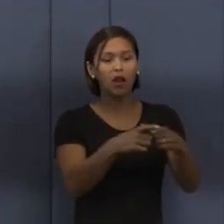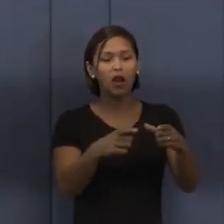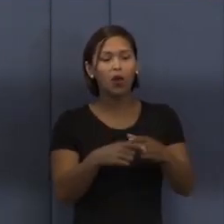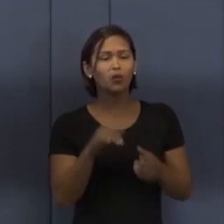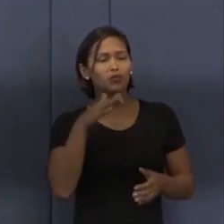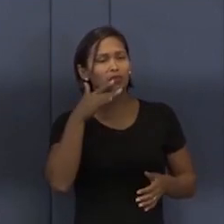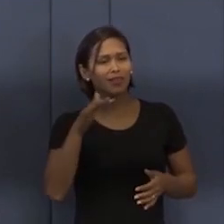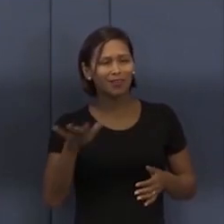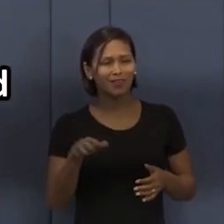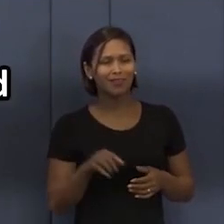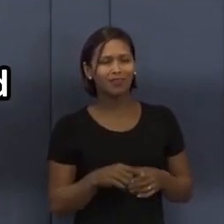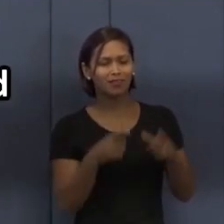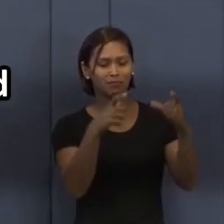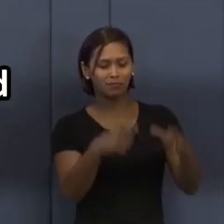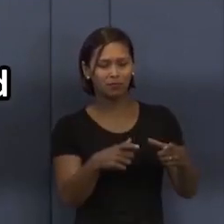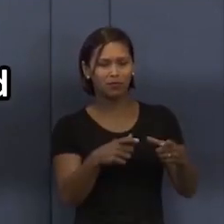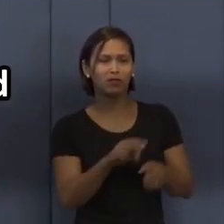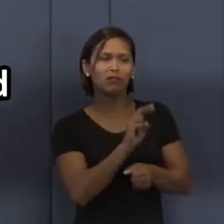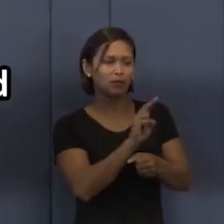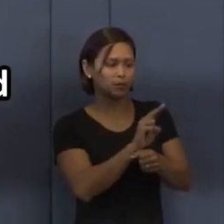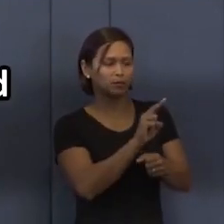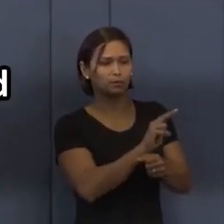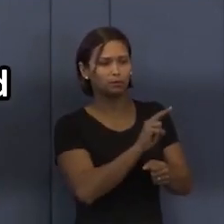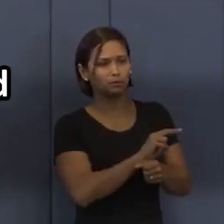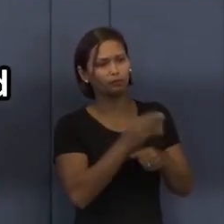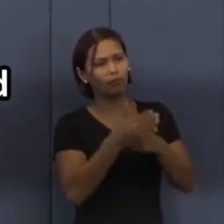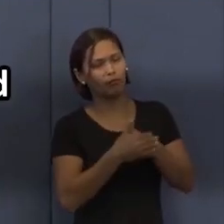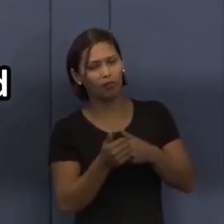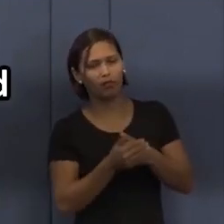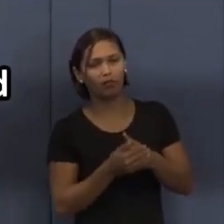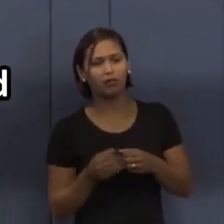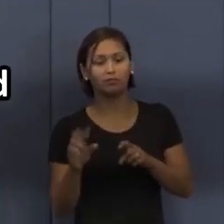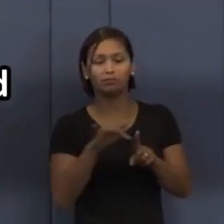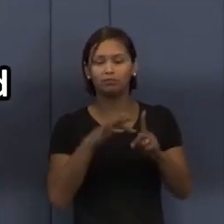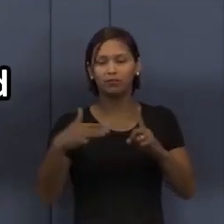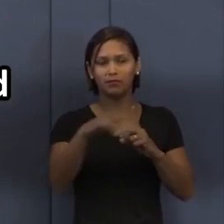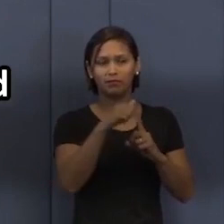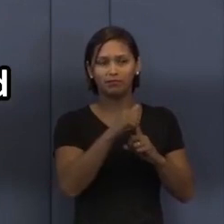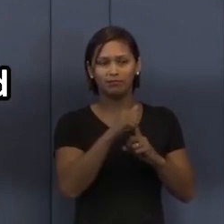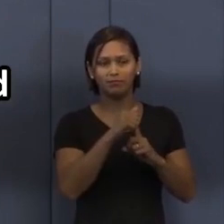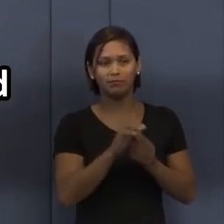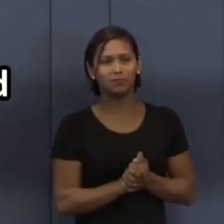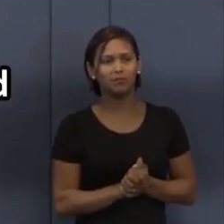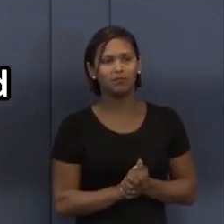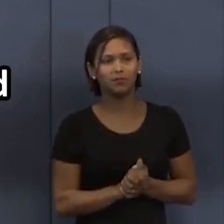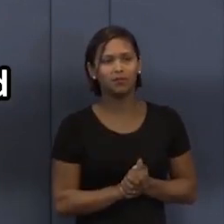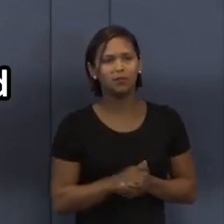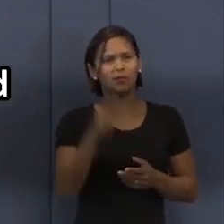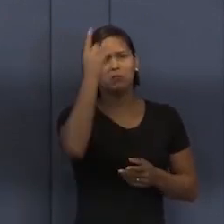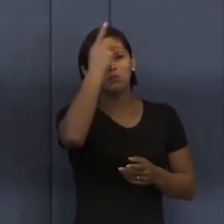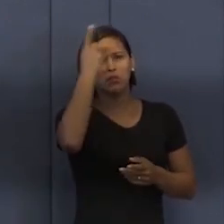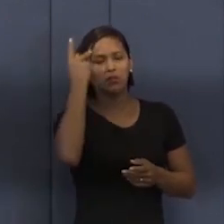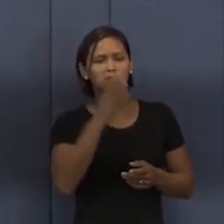36, não interessa. Aonde o filho dele estiver, ele está sendo, de certa forma, protegido por aquela